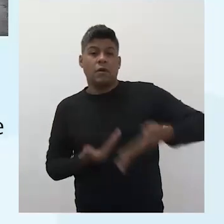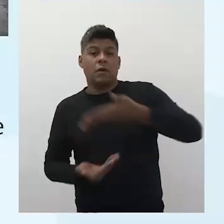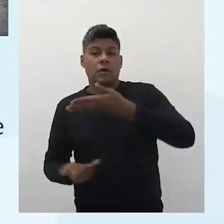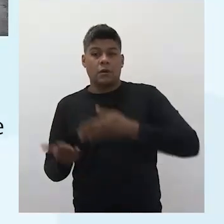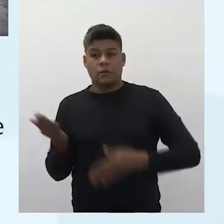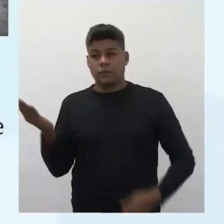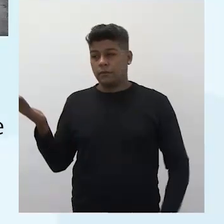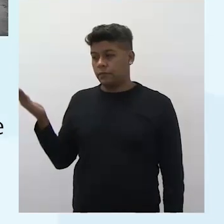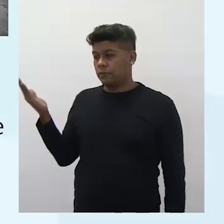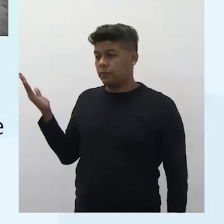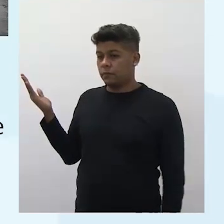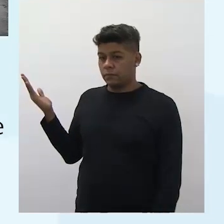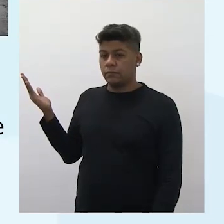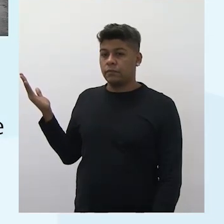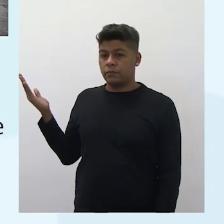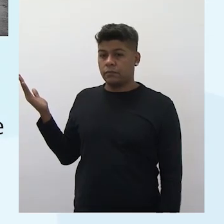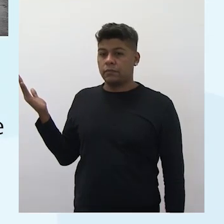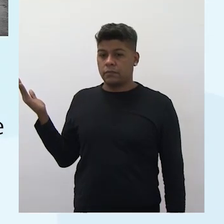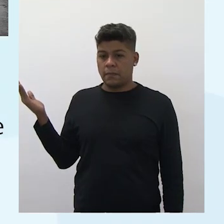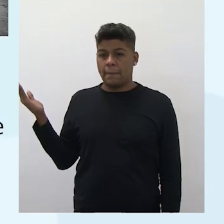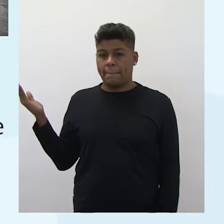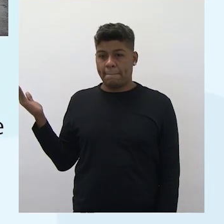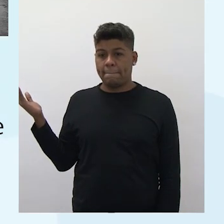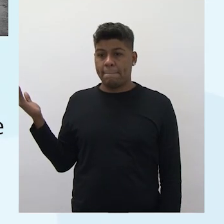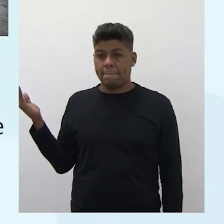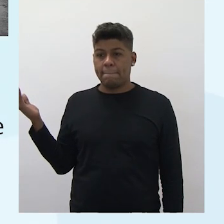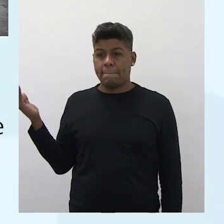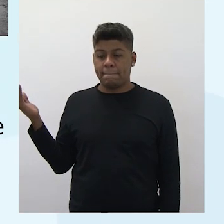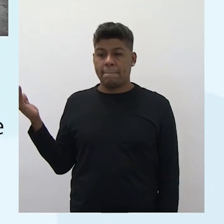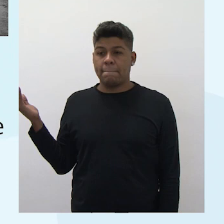Gostaria que a produção colocasse. Isso, nós temos aqui três